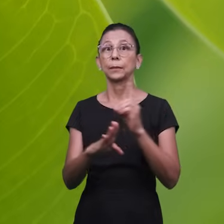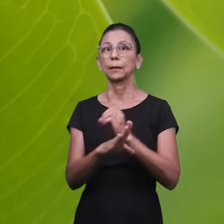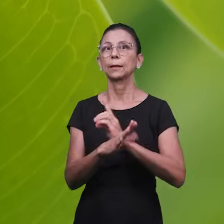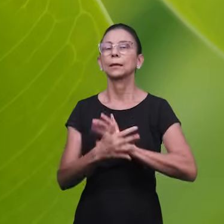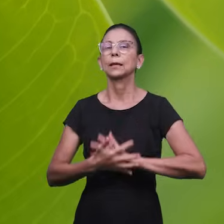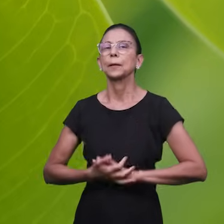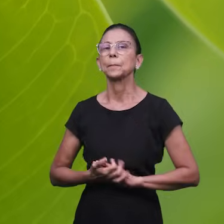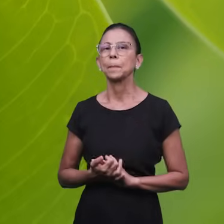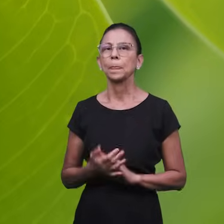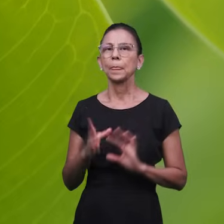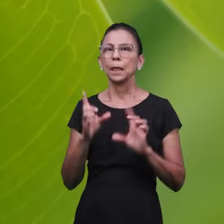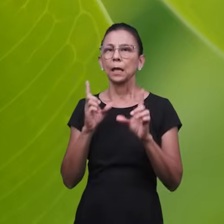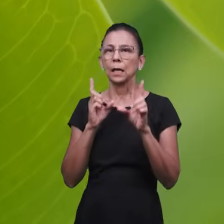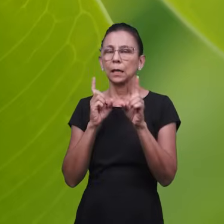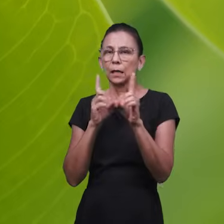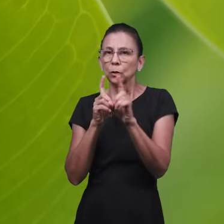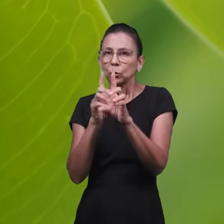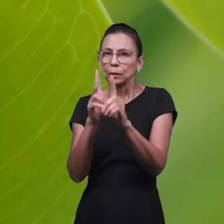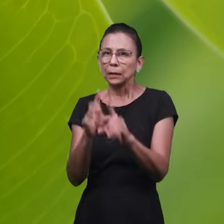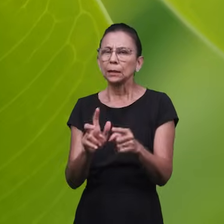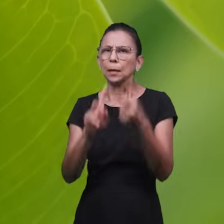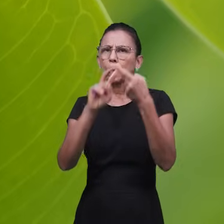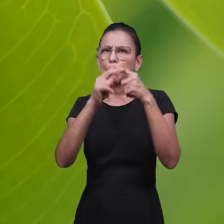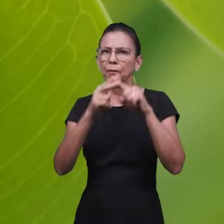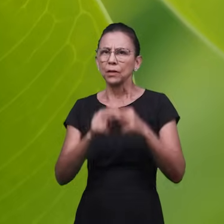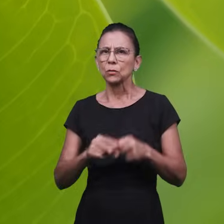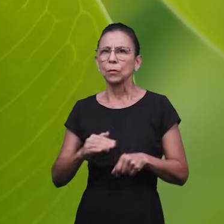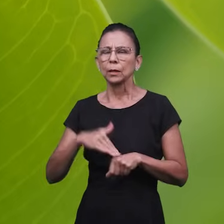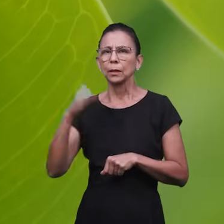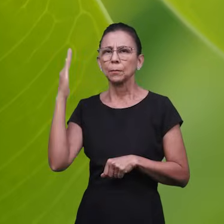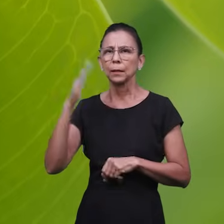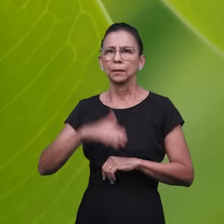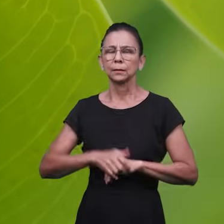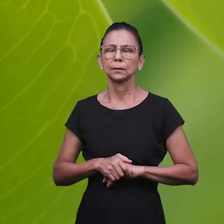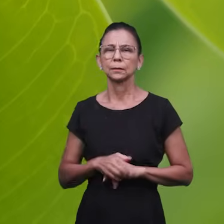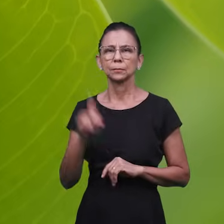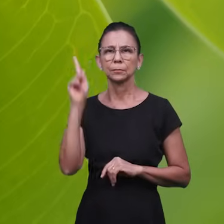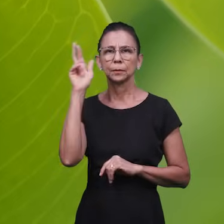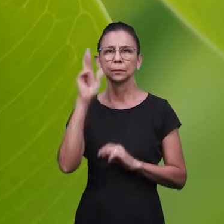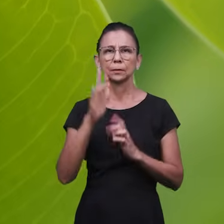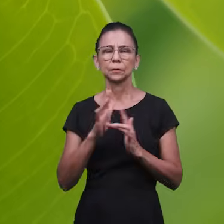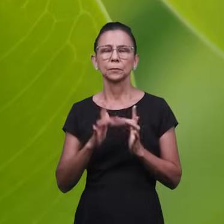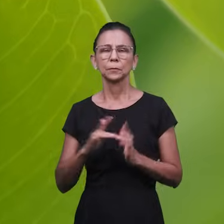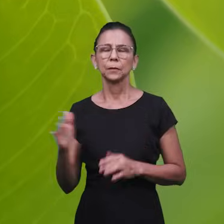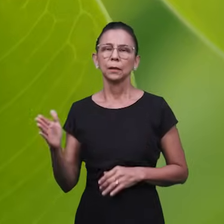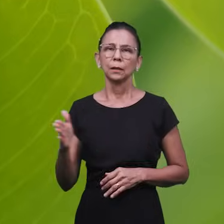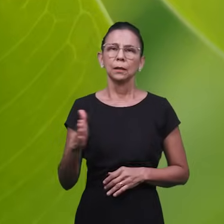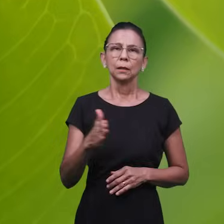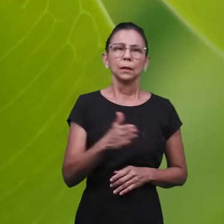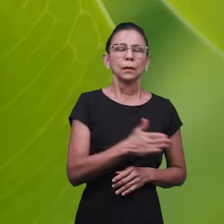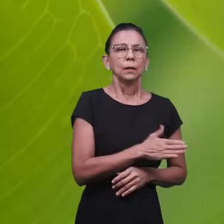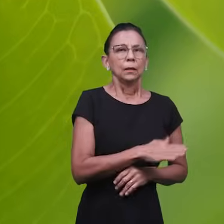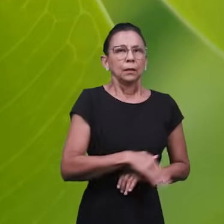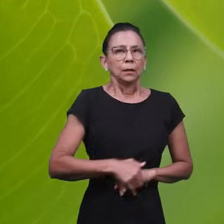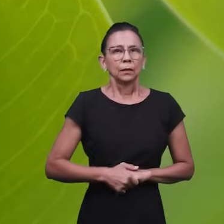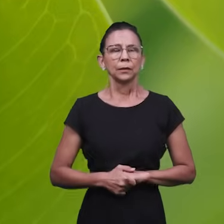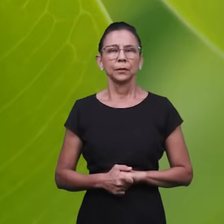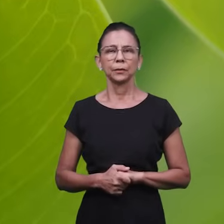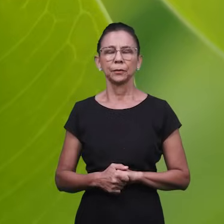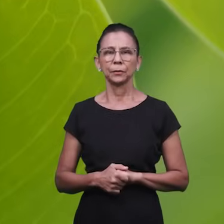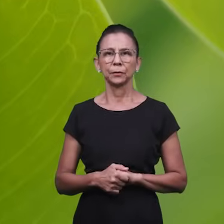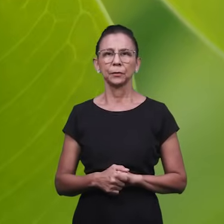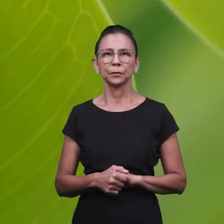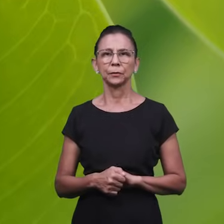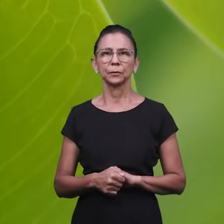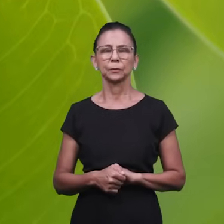da doutrina tem sido aperfeiçoado. Convidamos a todos a participar dessa grande bênção. A paz do Senhor. A paz do